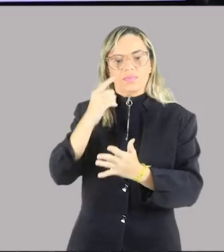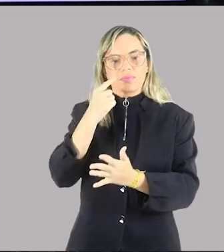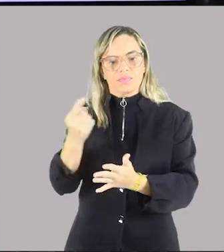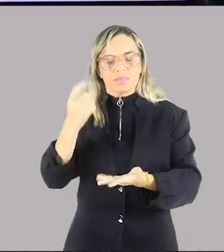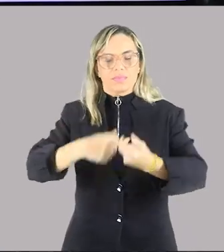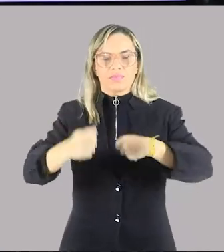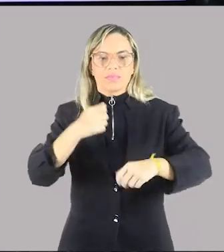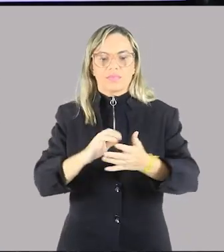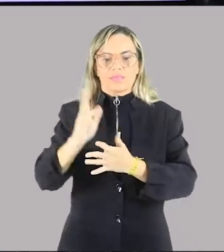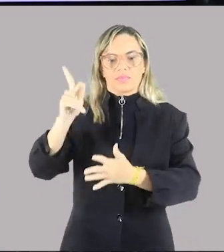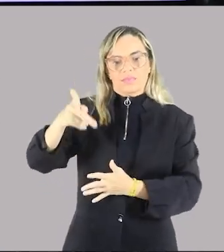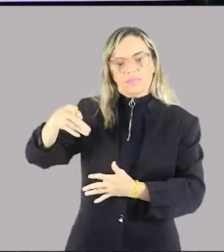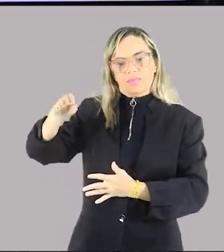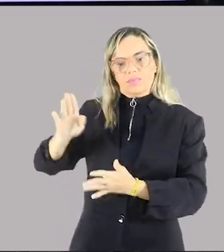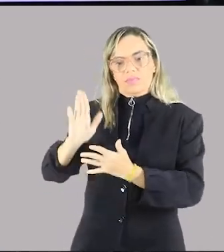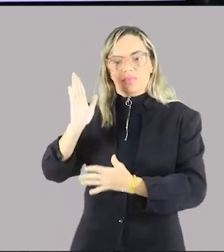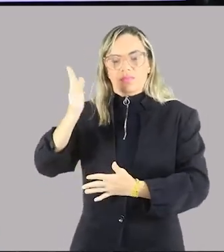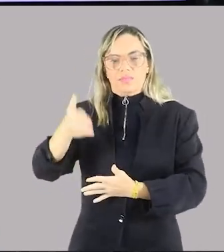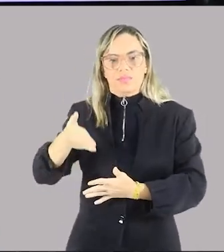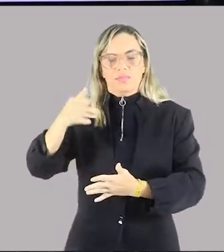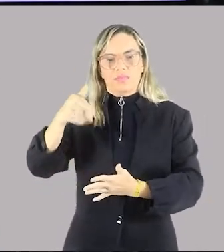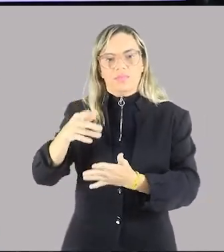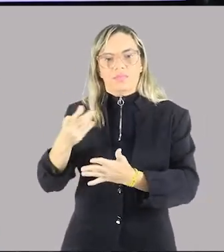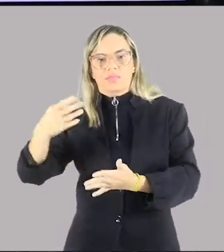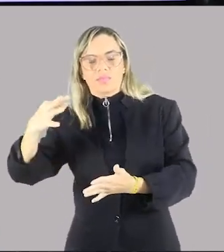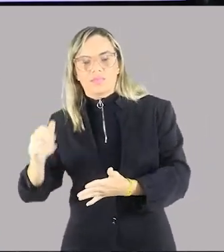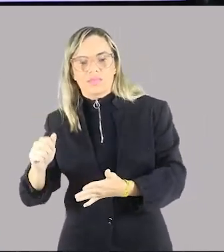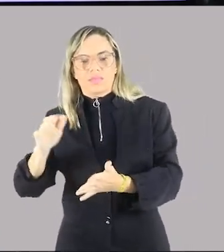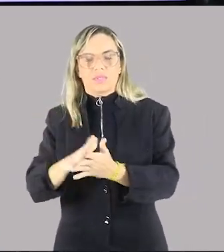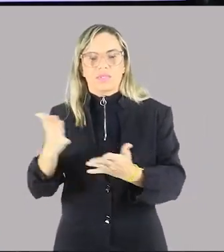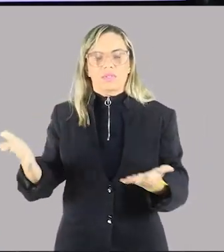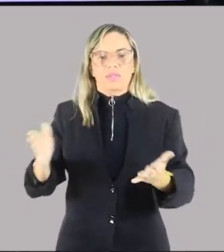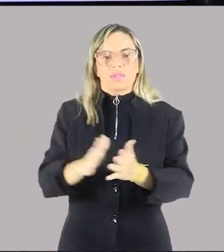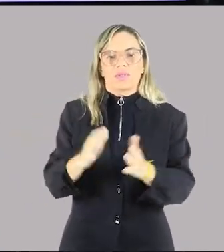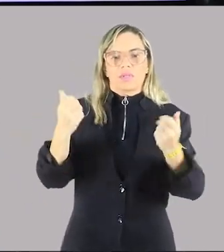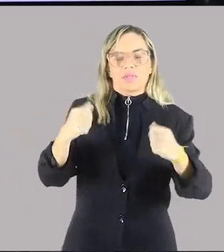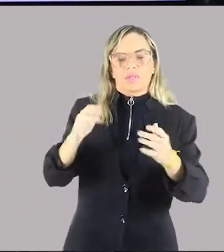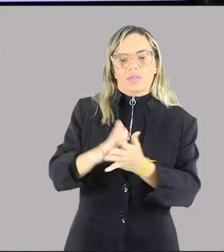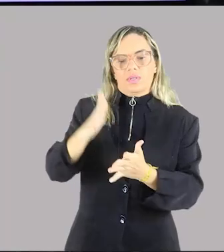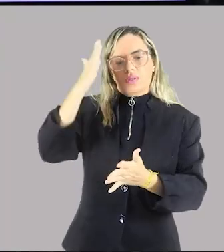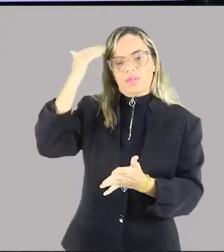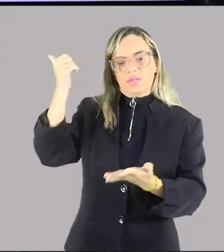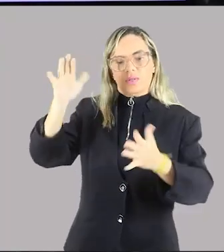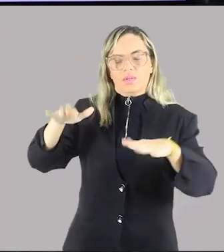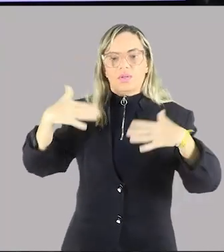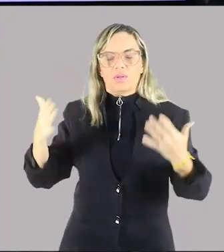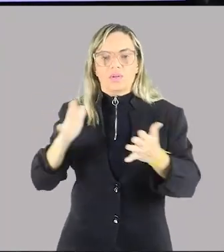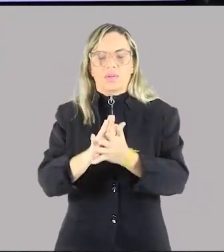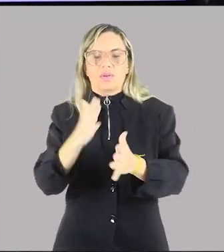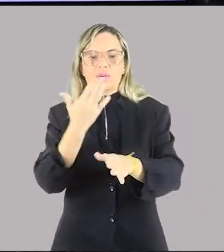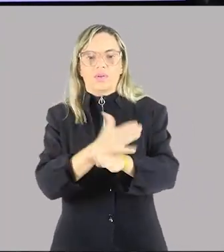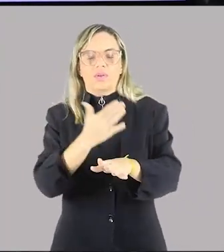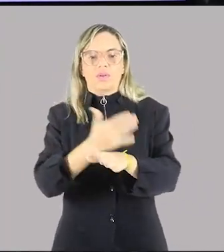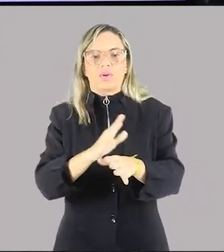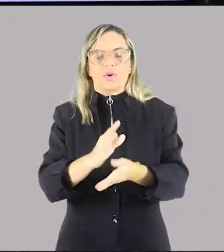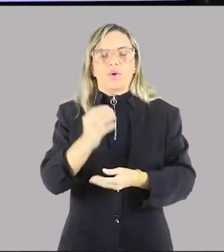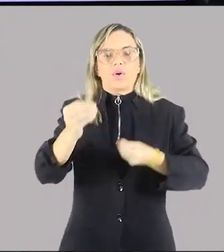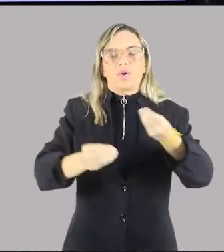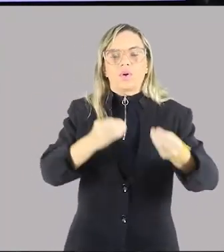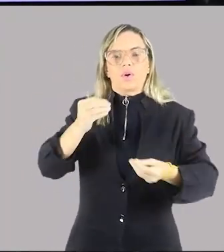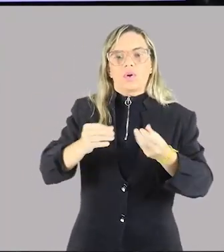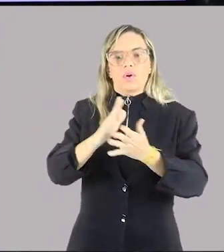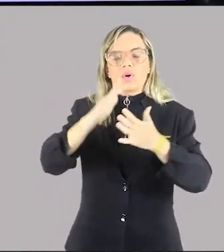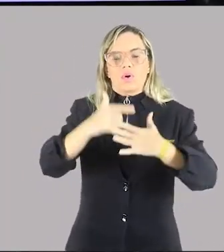atuação que é direta, portanto, nós precisamos saber se o agente ele está agindo ali como se fosse